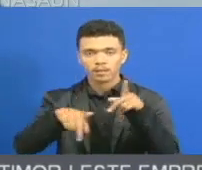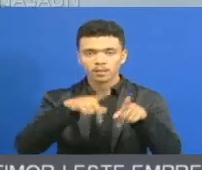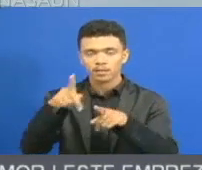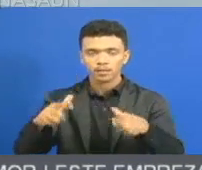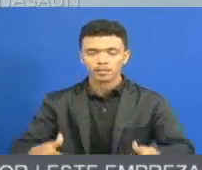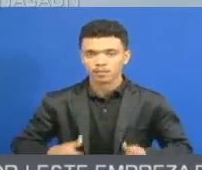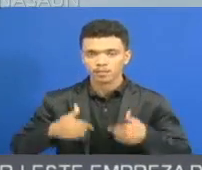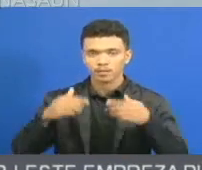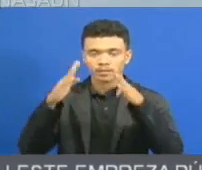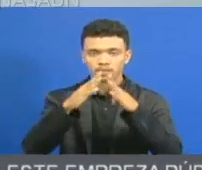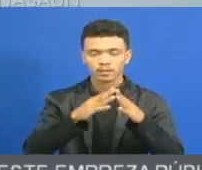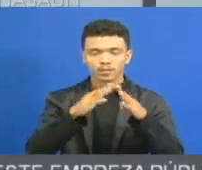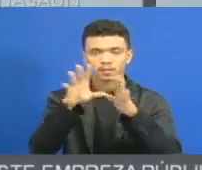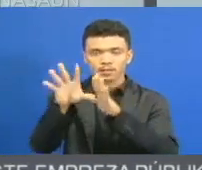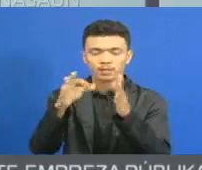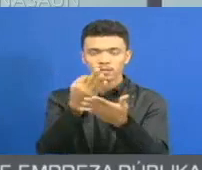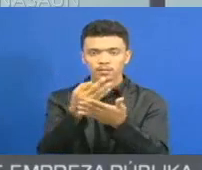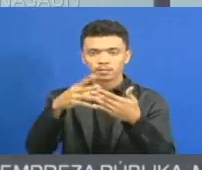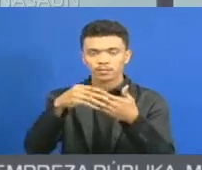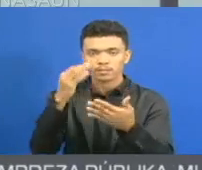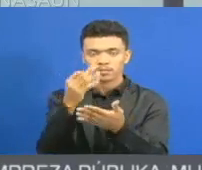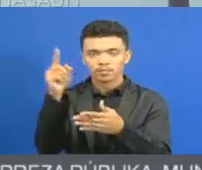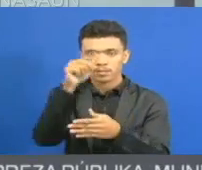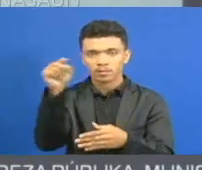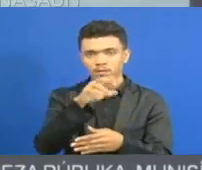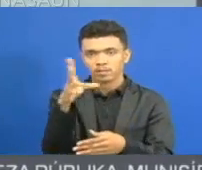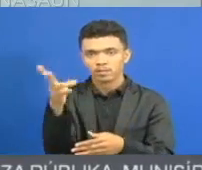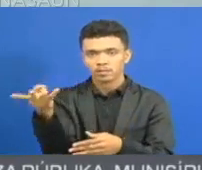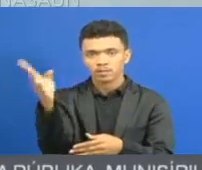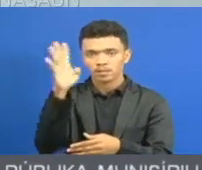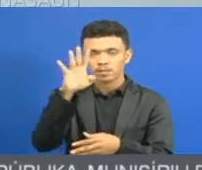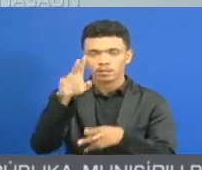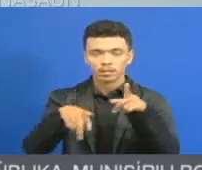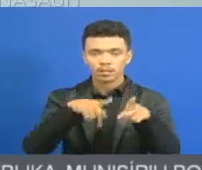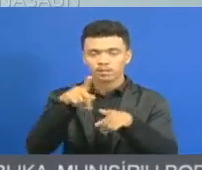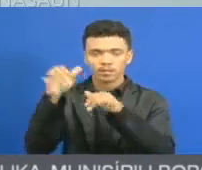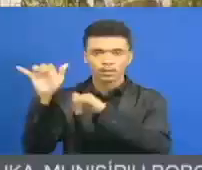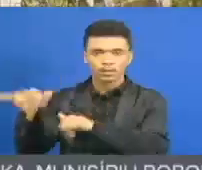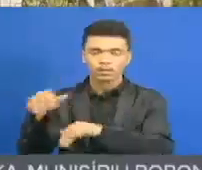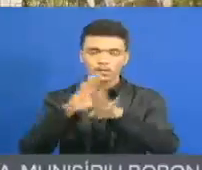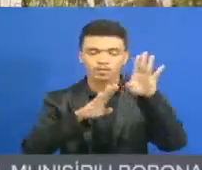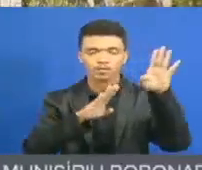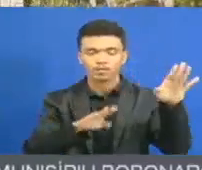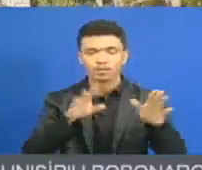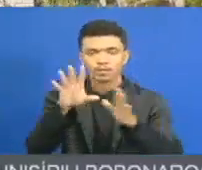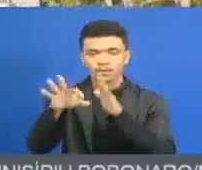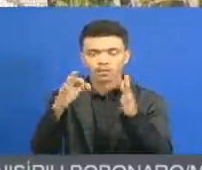cidade rendimento retan 8% hitunolo rasenhat, enquanto cidadão nebe Hela e a área rural